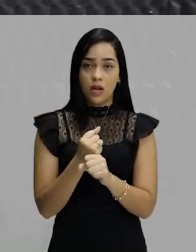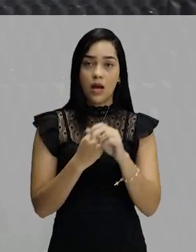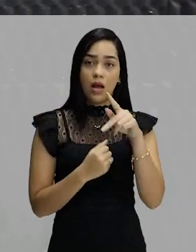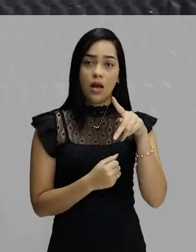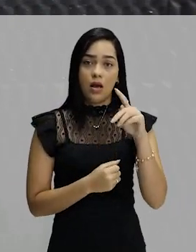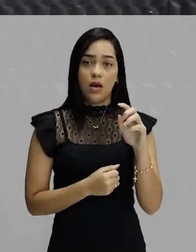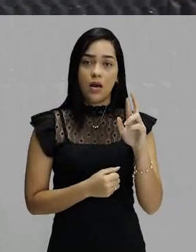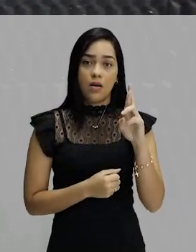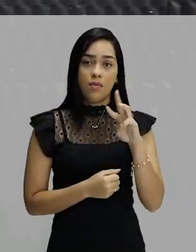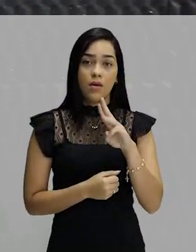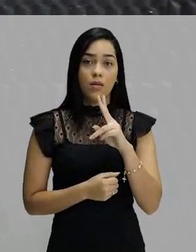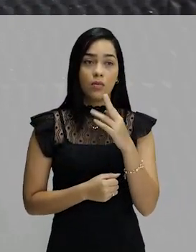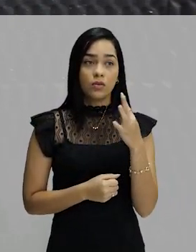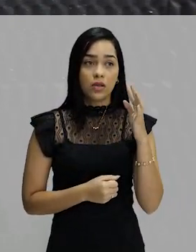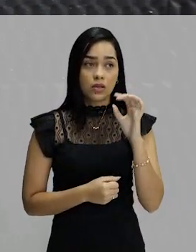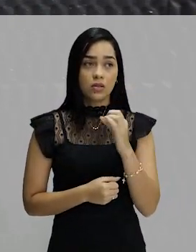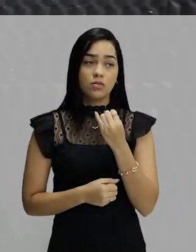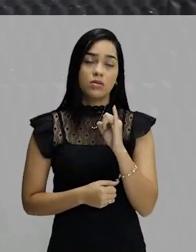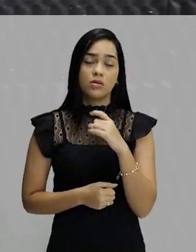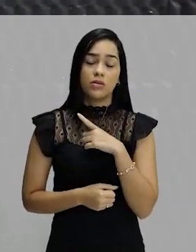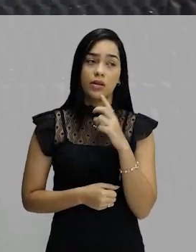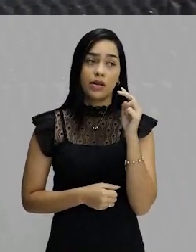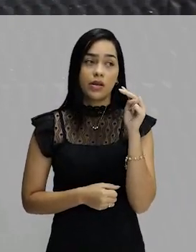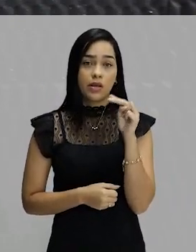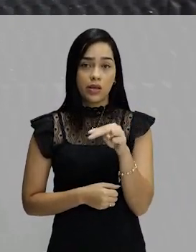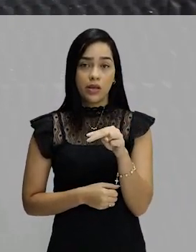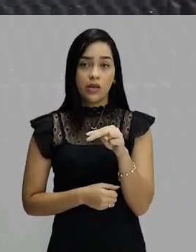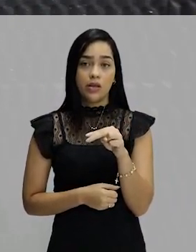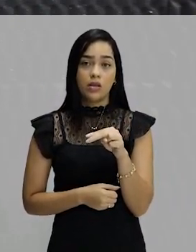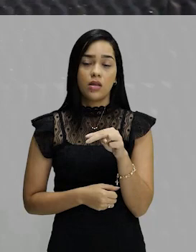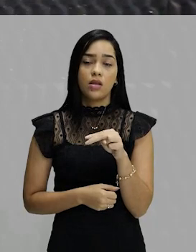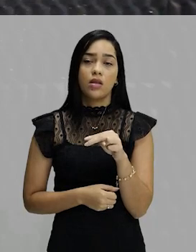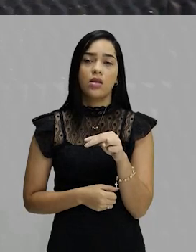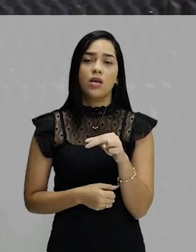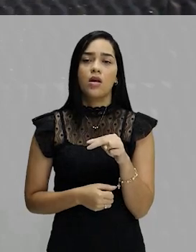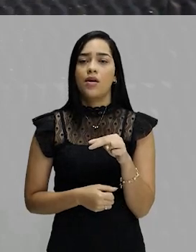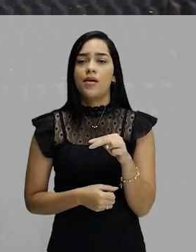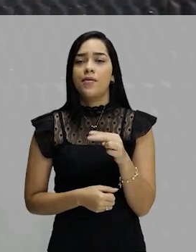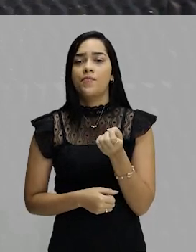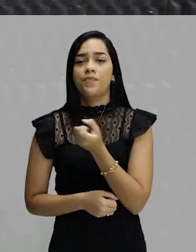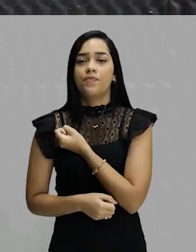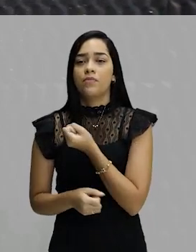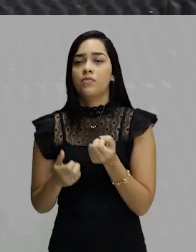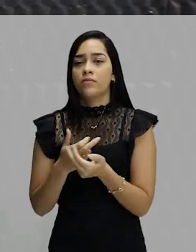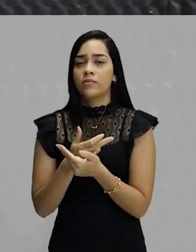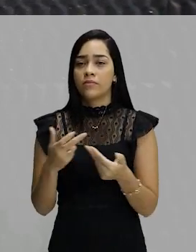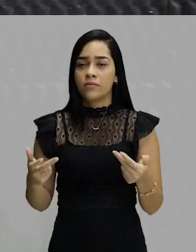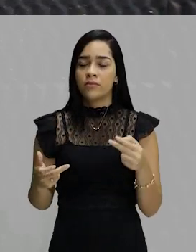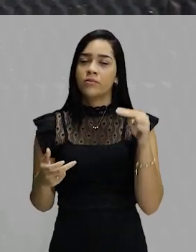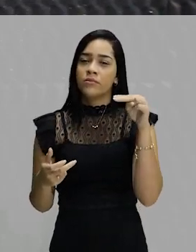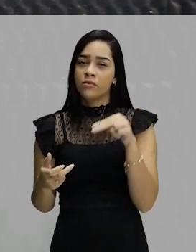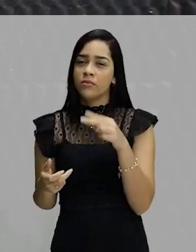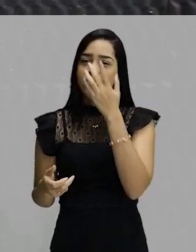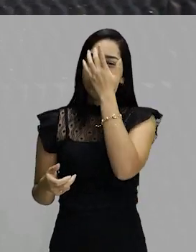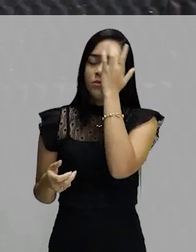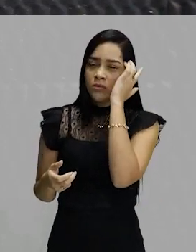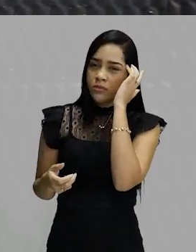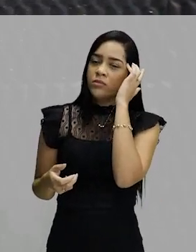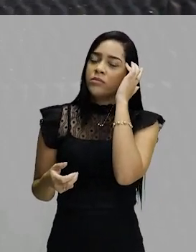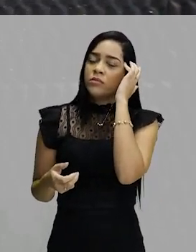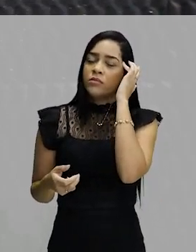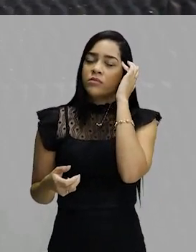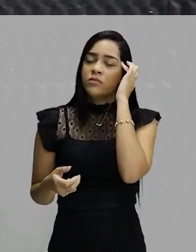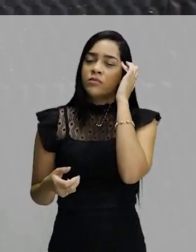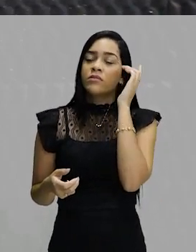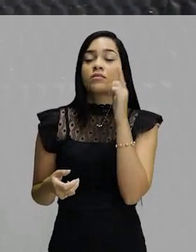a permutação. Tá? Então, se eu tenho N elementos para formar grupos de N pessoas, N